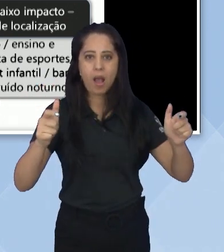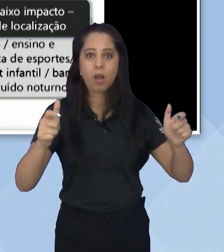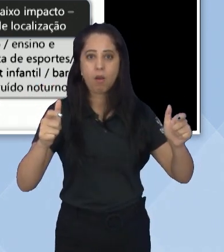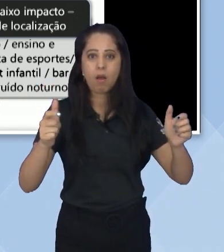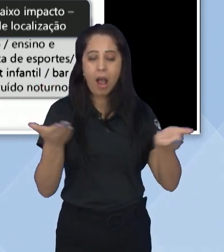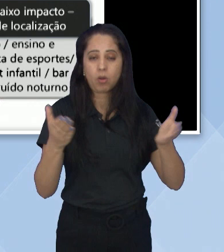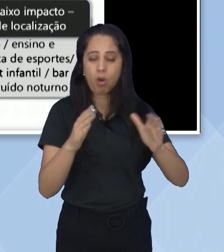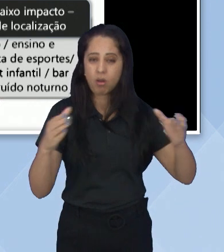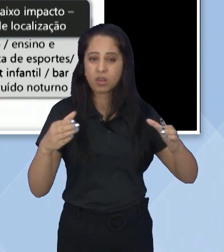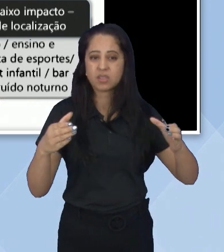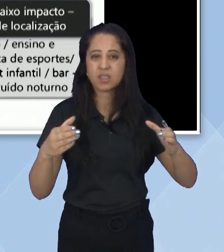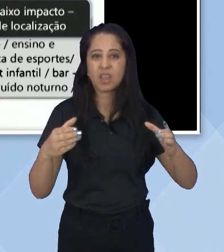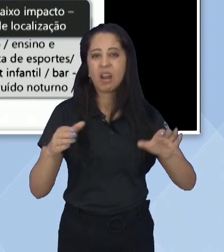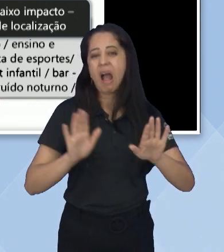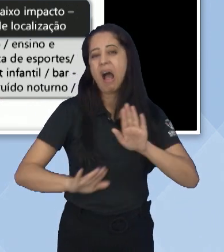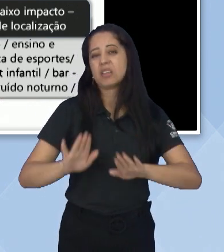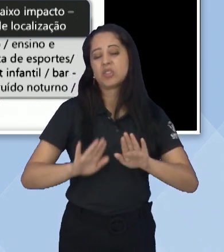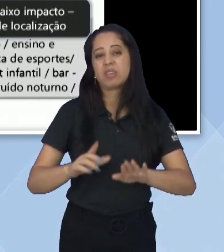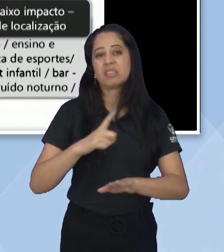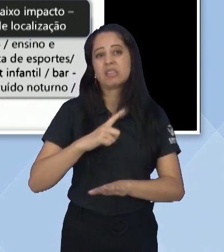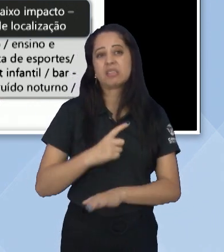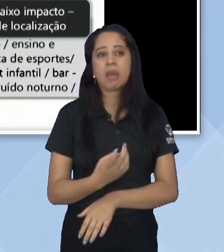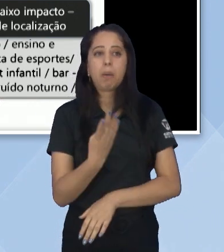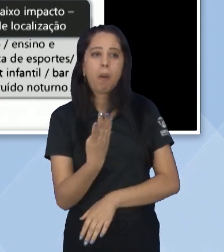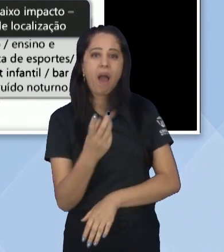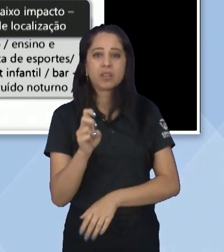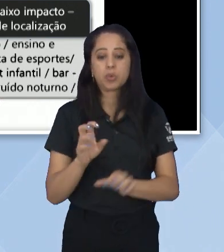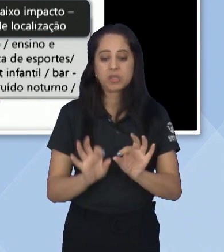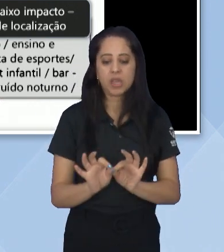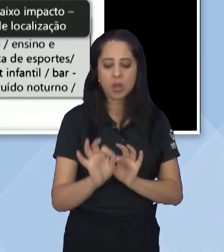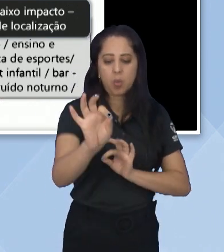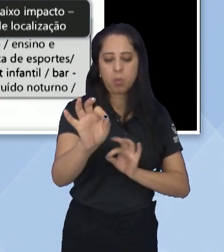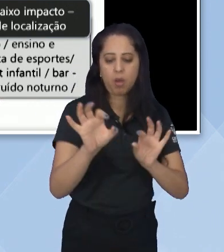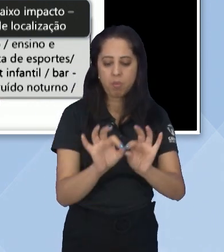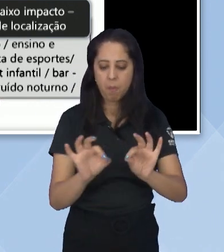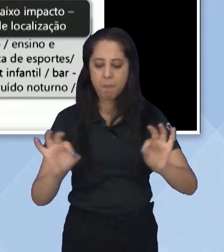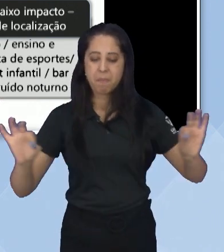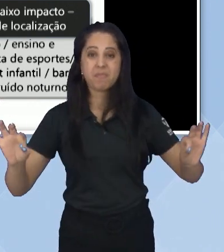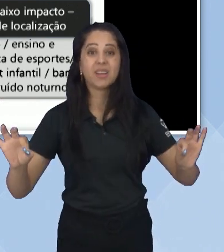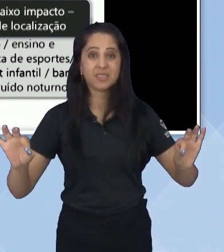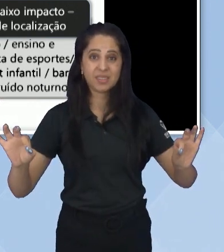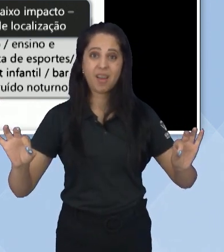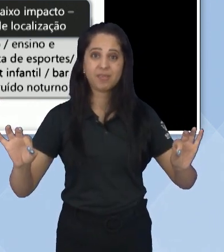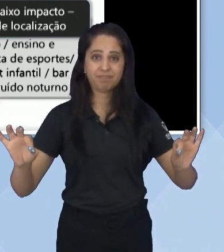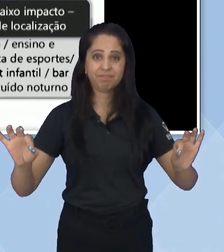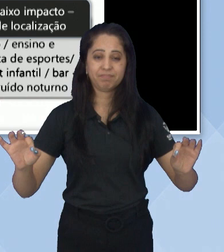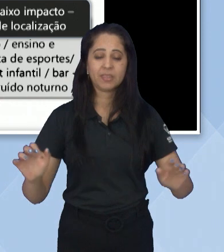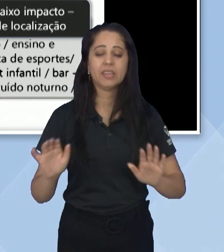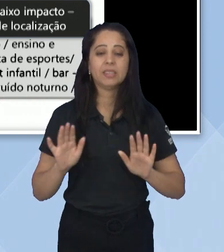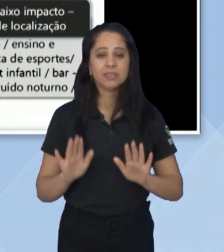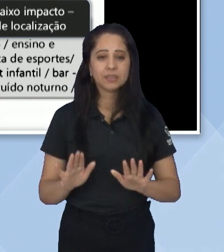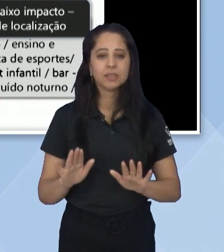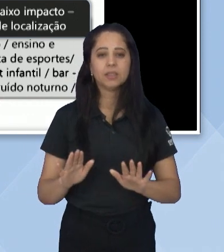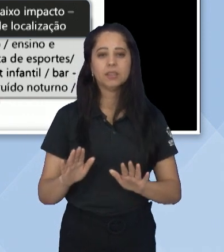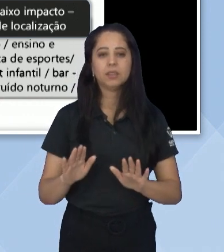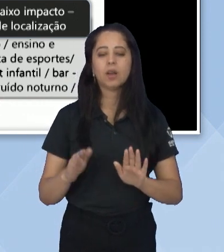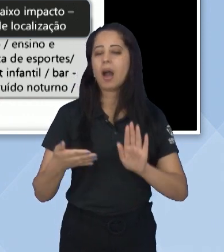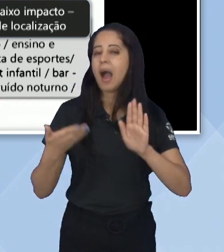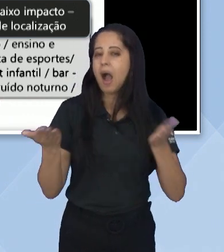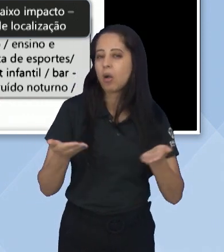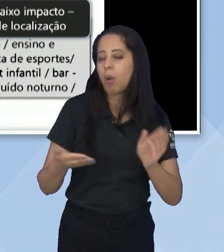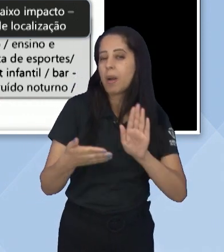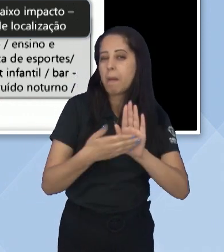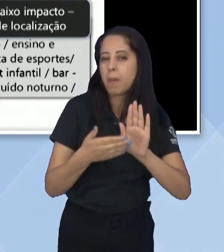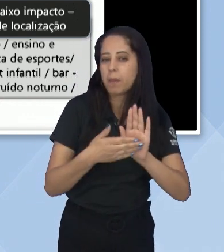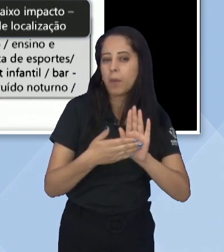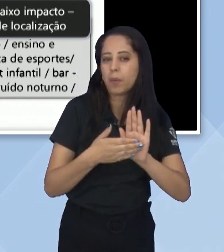do lote é de 4 de 5 muitas vezes a área que tem que ser de 125 também não atinge 125 então a gente está propiciando que